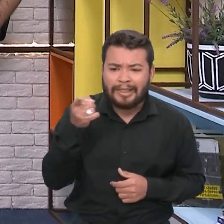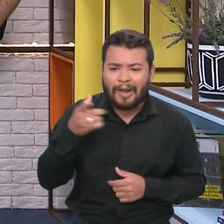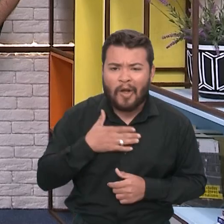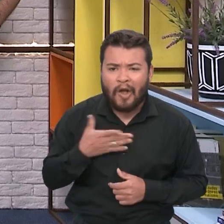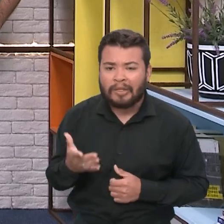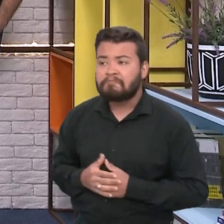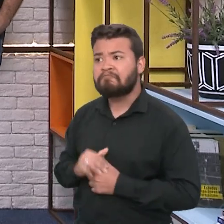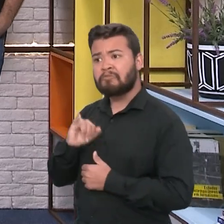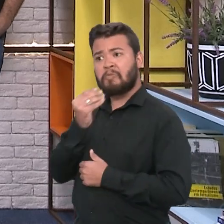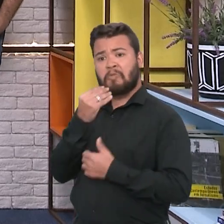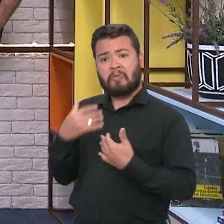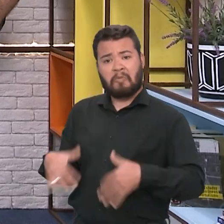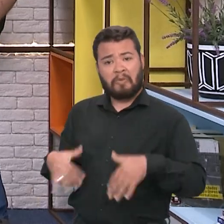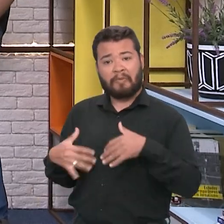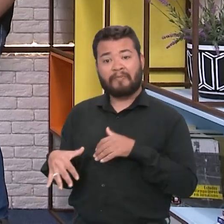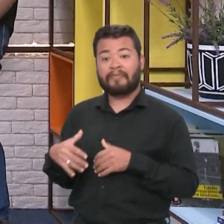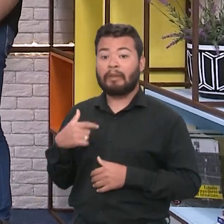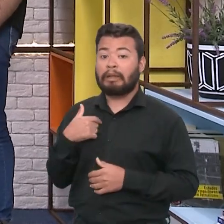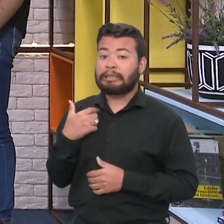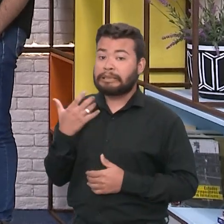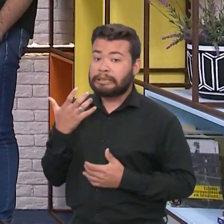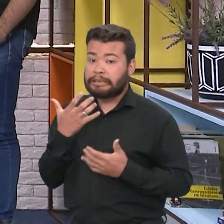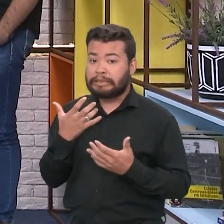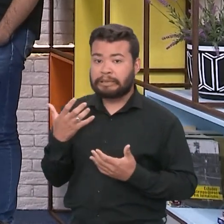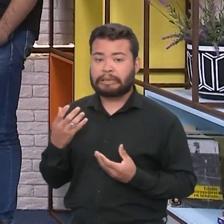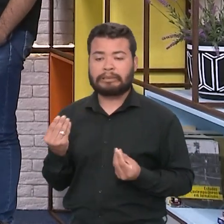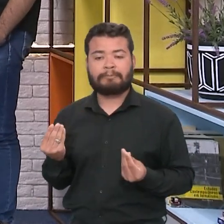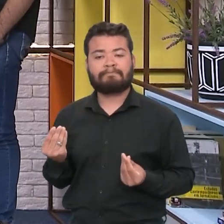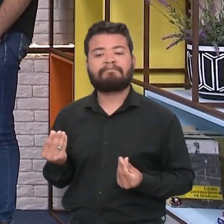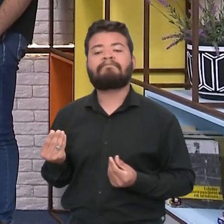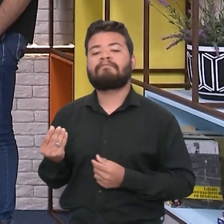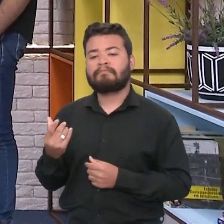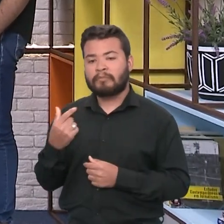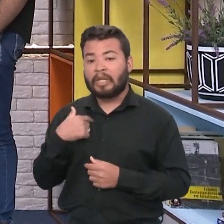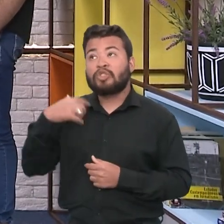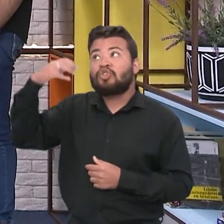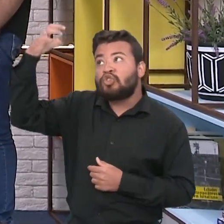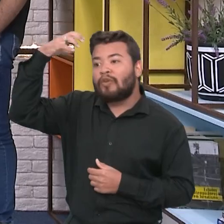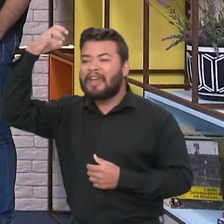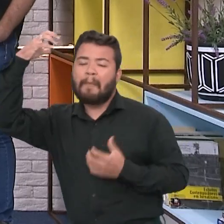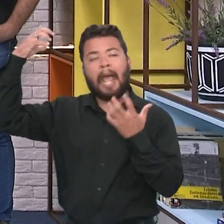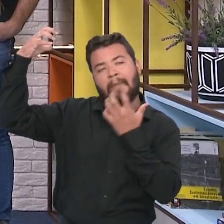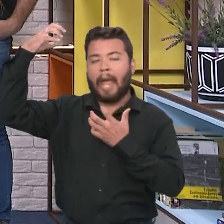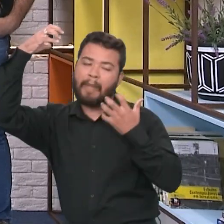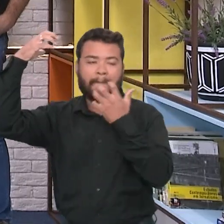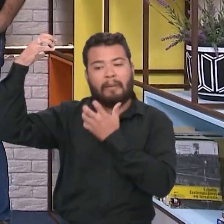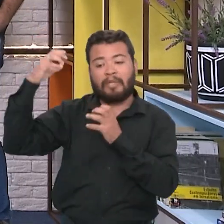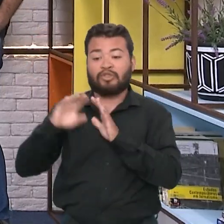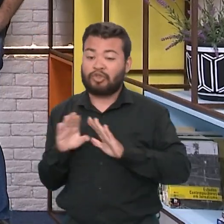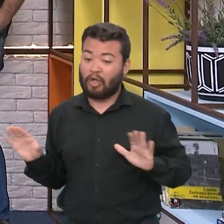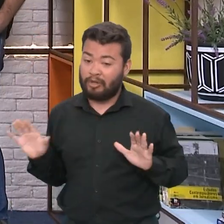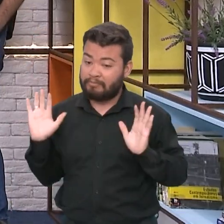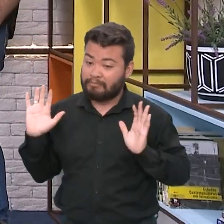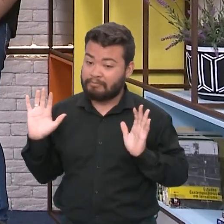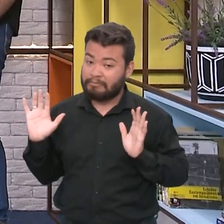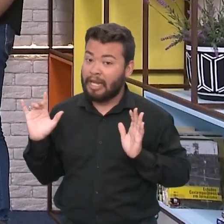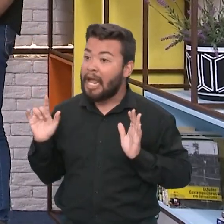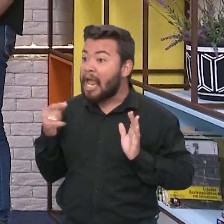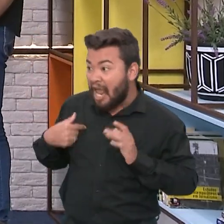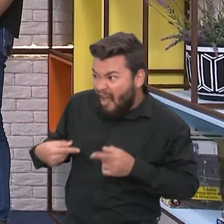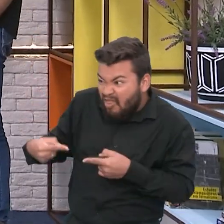Olha, eu pra cantar, mano, eu vou falar um instrumento. negócio pra você. Só debaixo do chuveiro. Então, assim, eu não vou fazer a inscrição, eu não sou concorrência